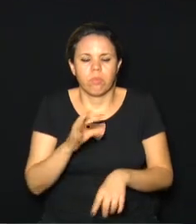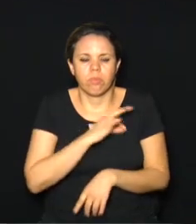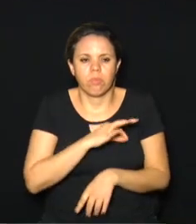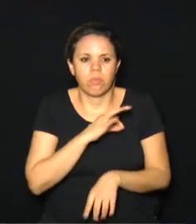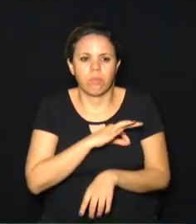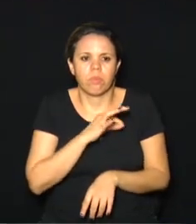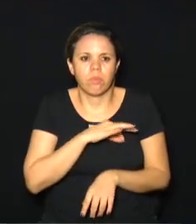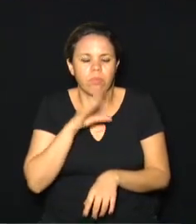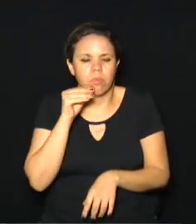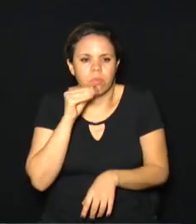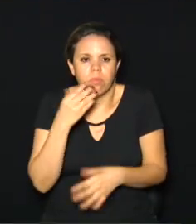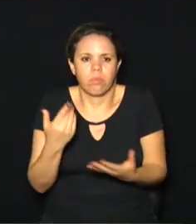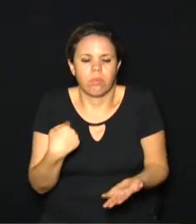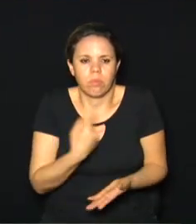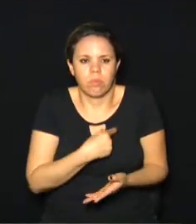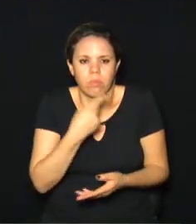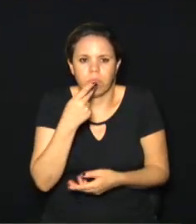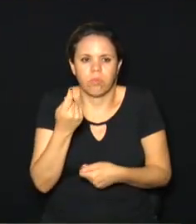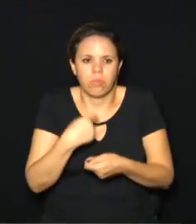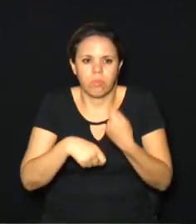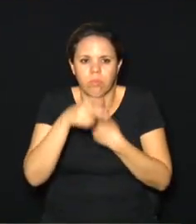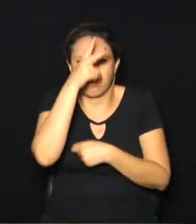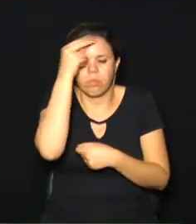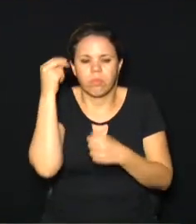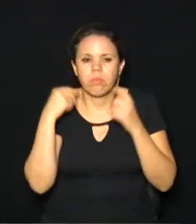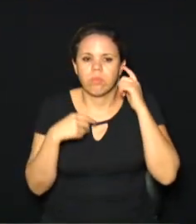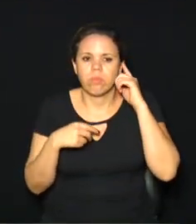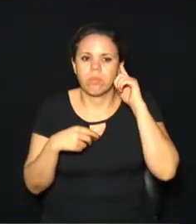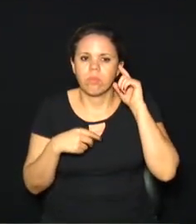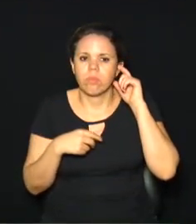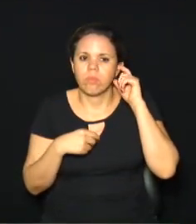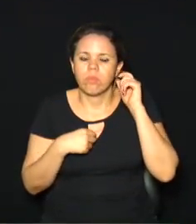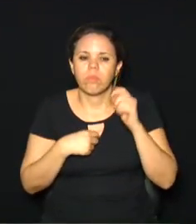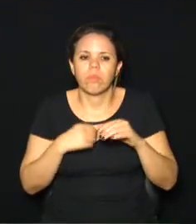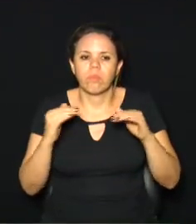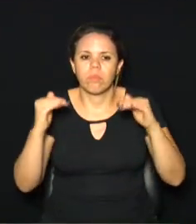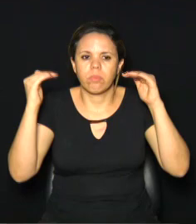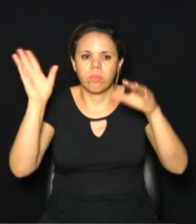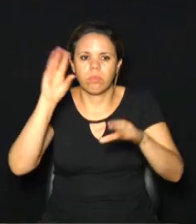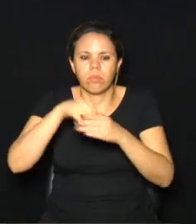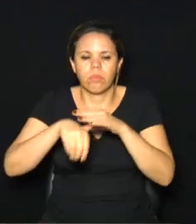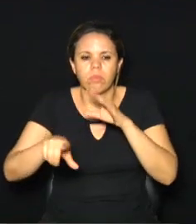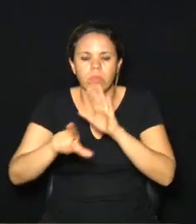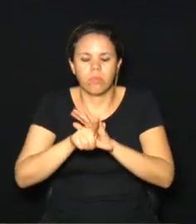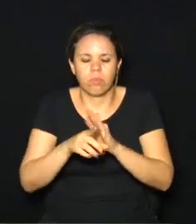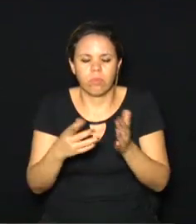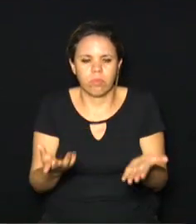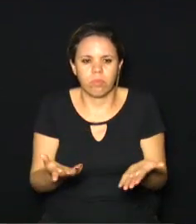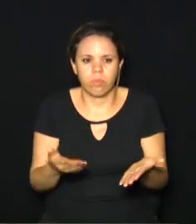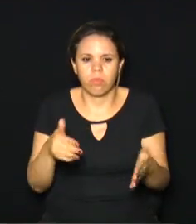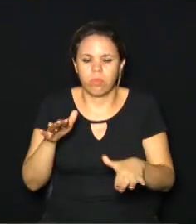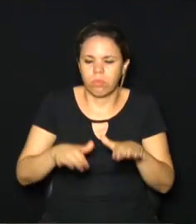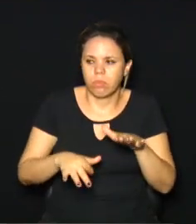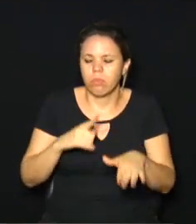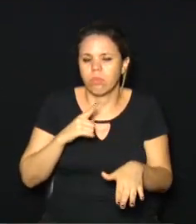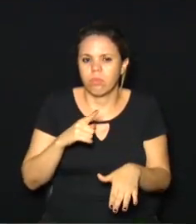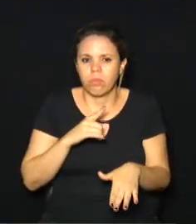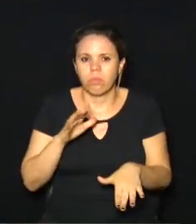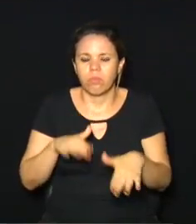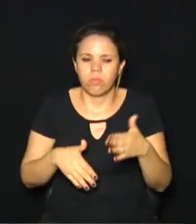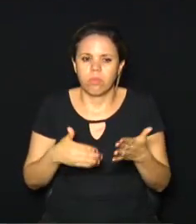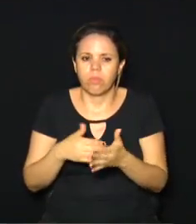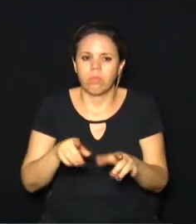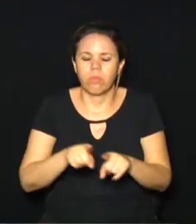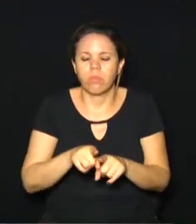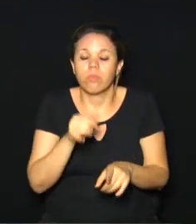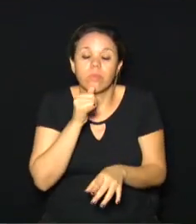trabalhador. Só que nós estamos falando de administração pública, né, onde a questão impera muita legalidade estrita, e no caso estatutário,